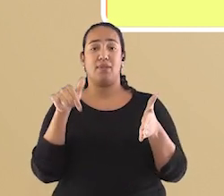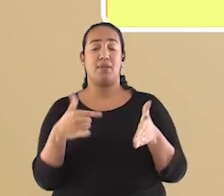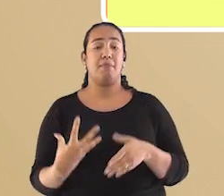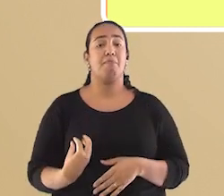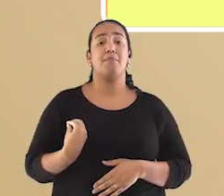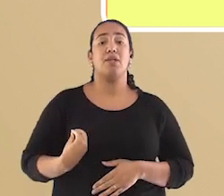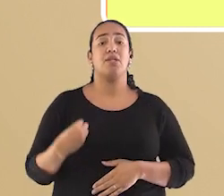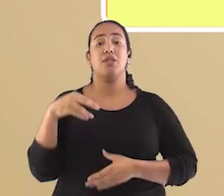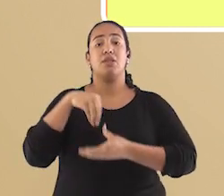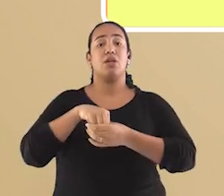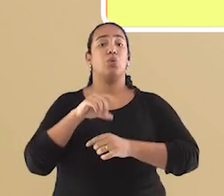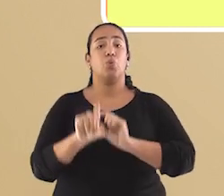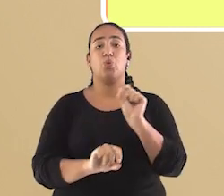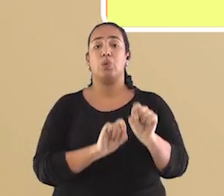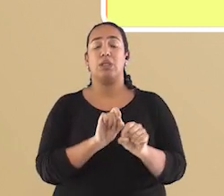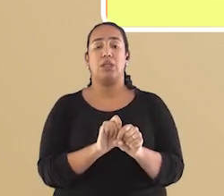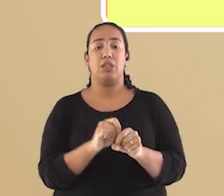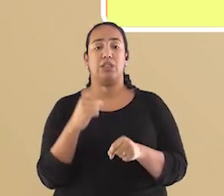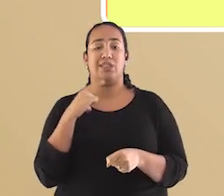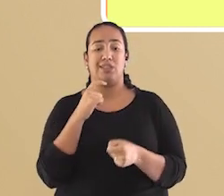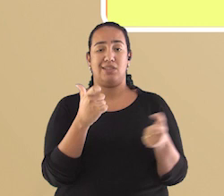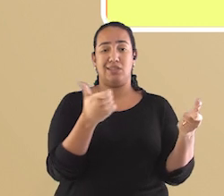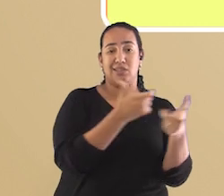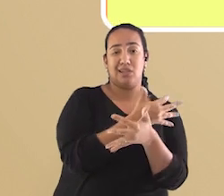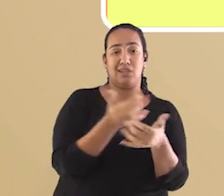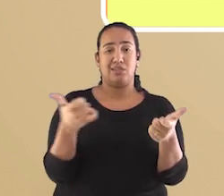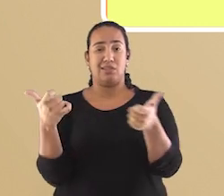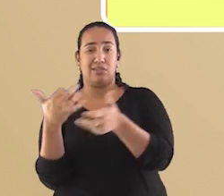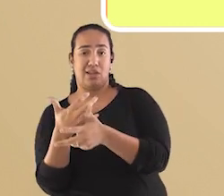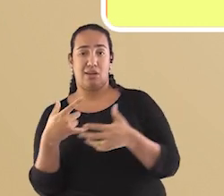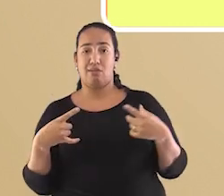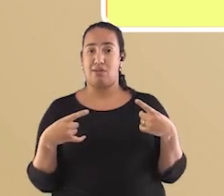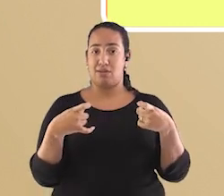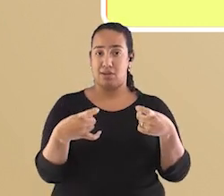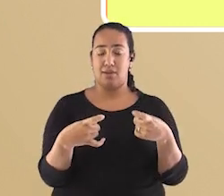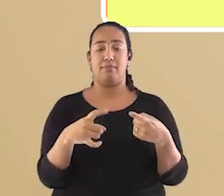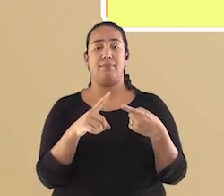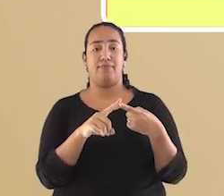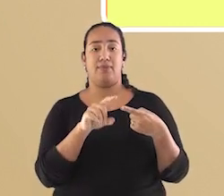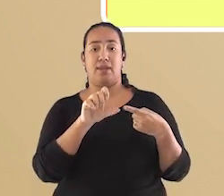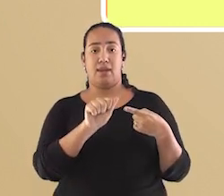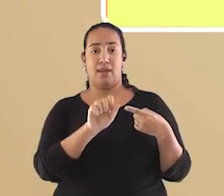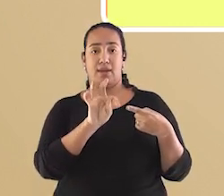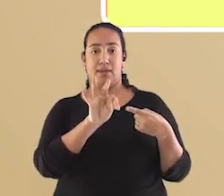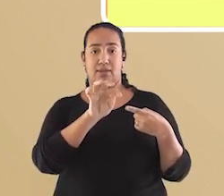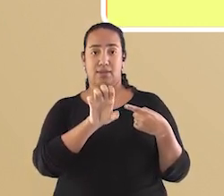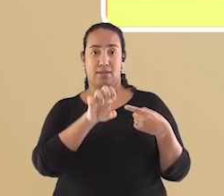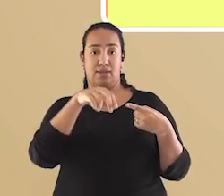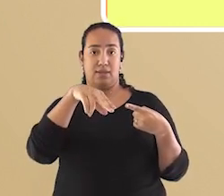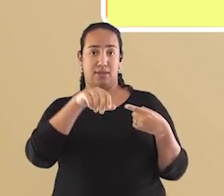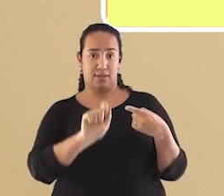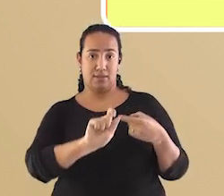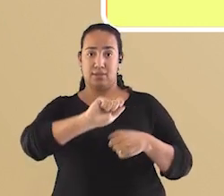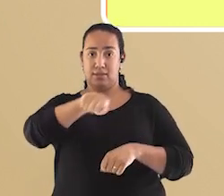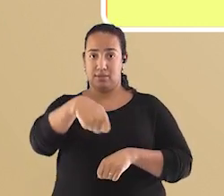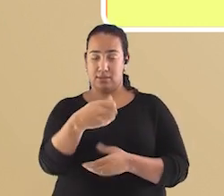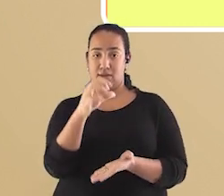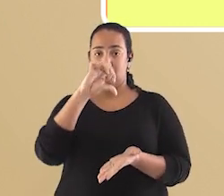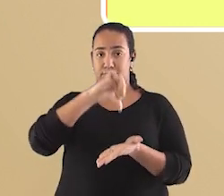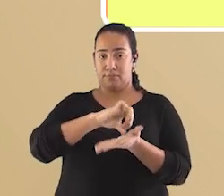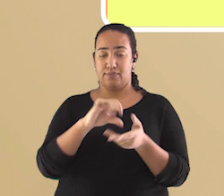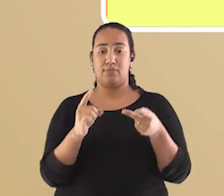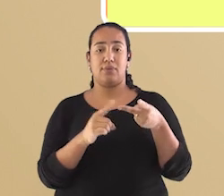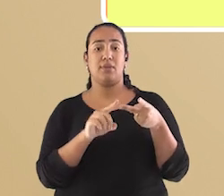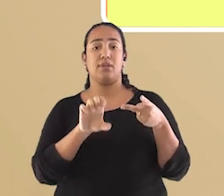presenciou a rivalidade entre duas grandes cidades-estados gregas, Atena e Esparta. Entre todas as polis